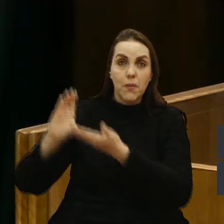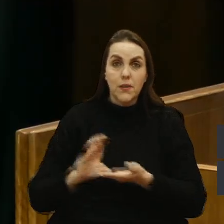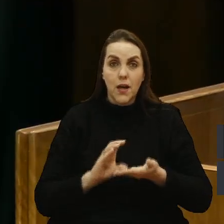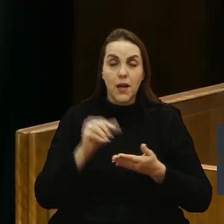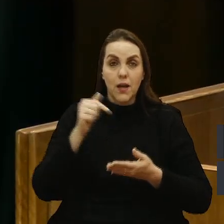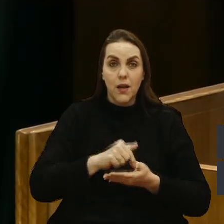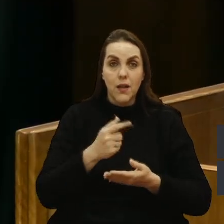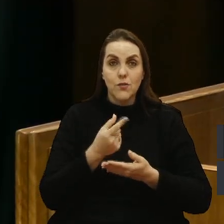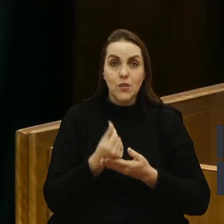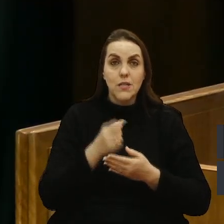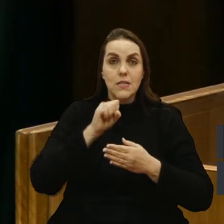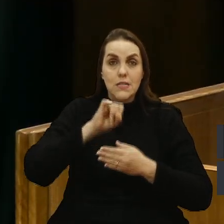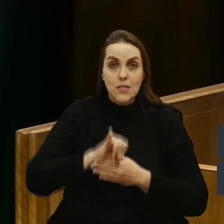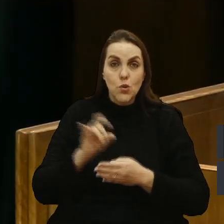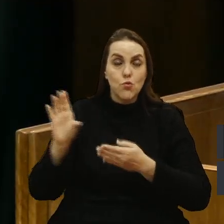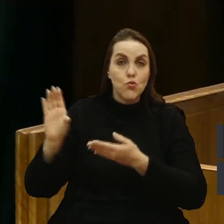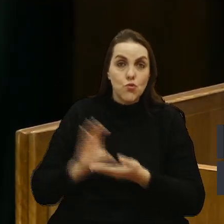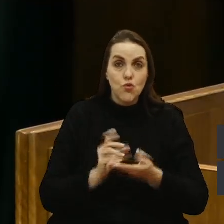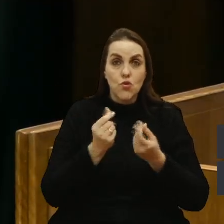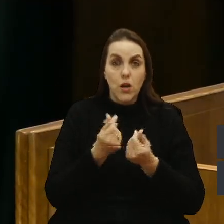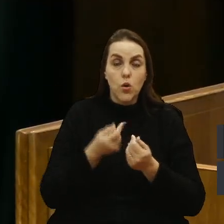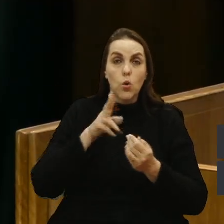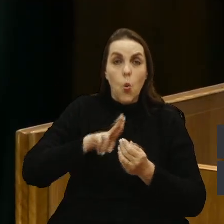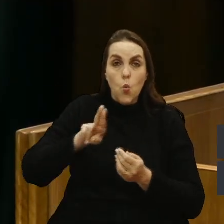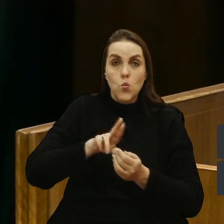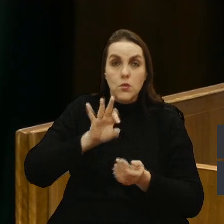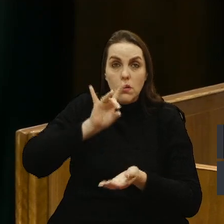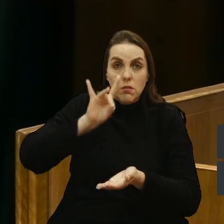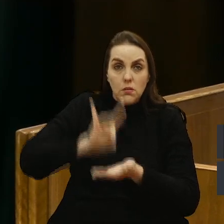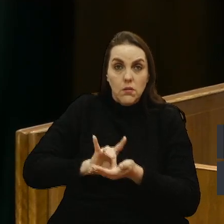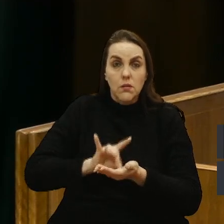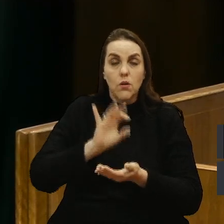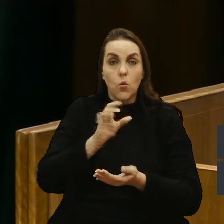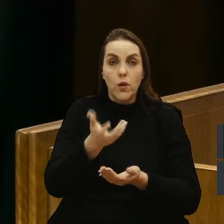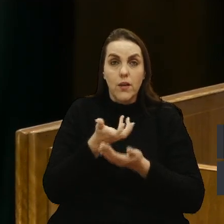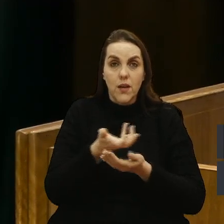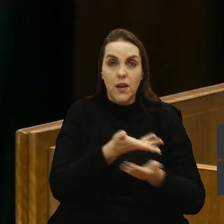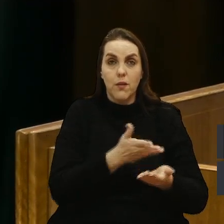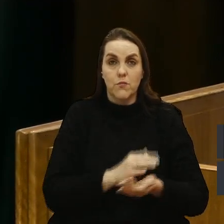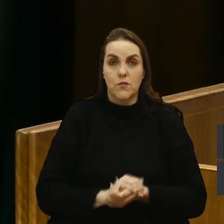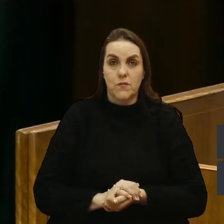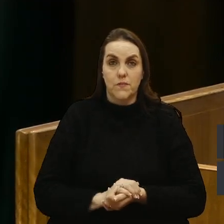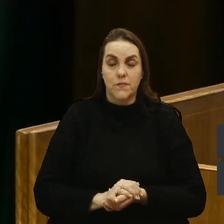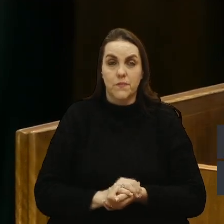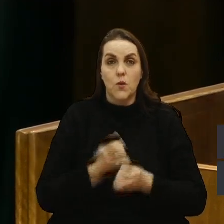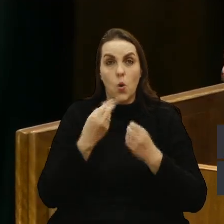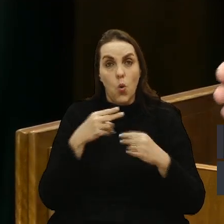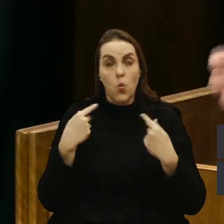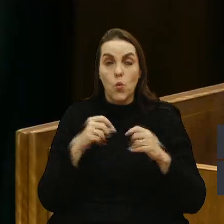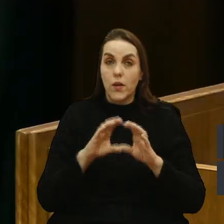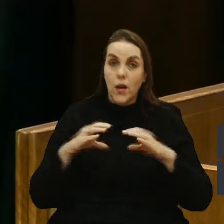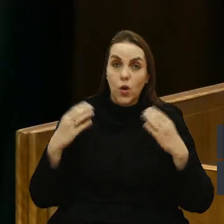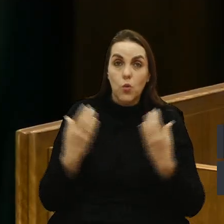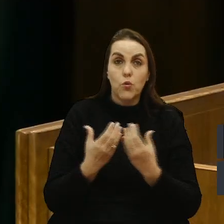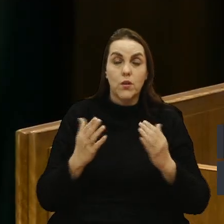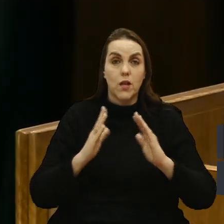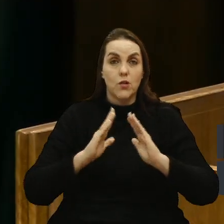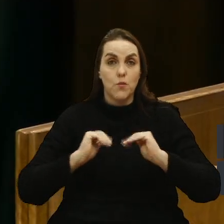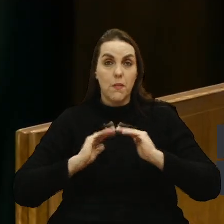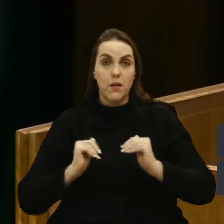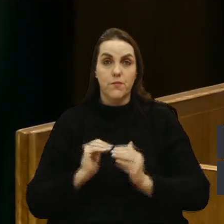cidade se o recurso que vem não é aplicado para aquilo que a gente quer? Ou para aquilo que a nossa comunidade